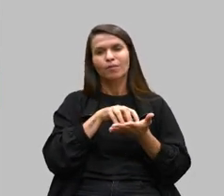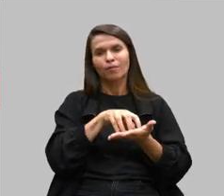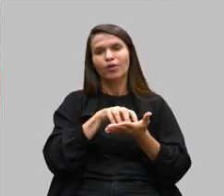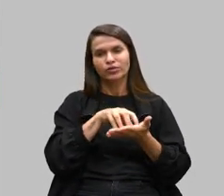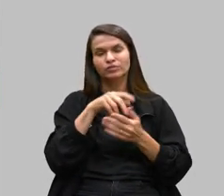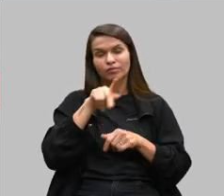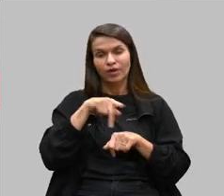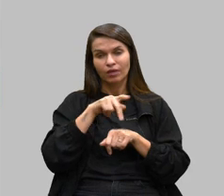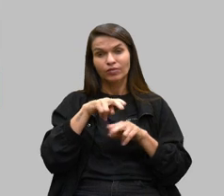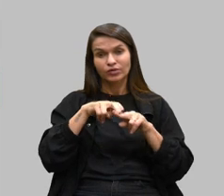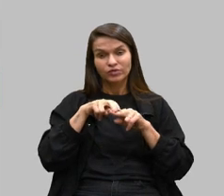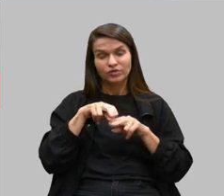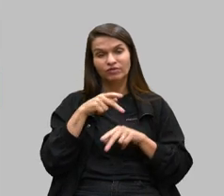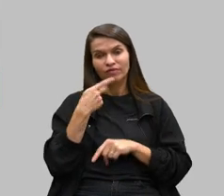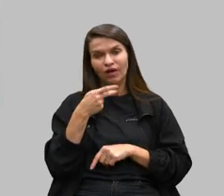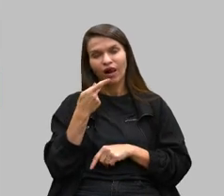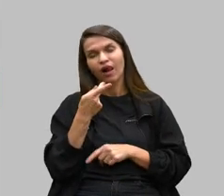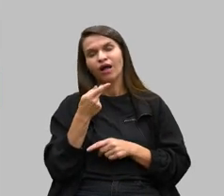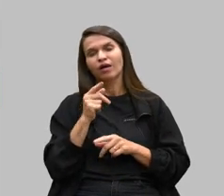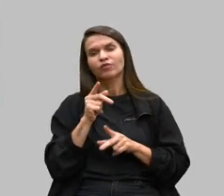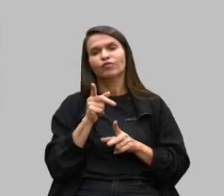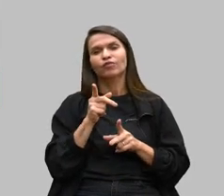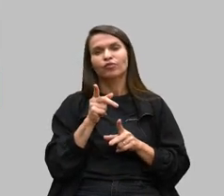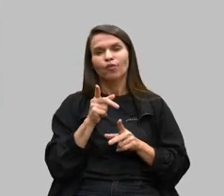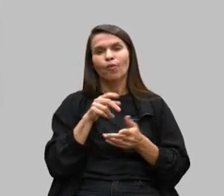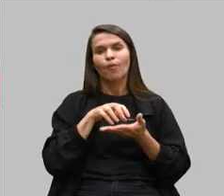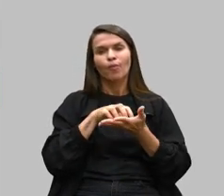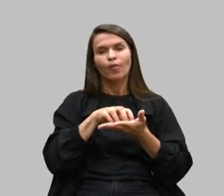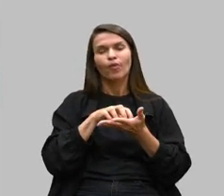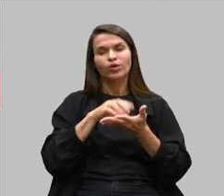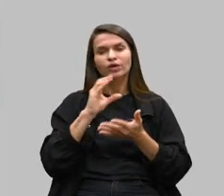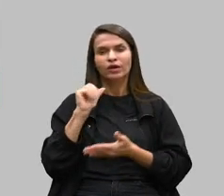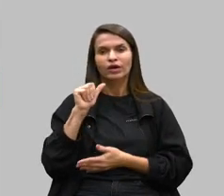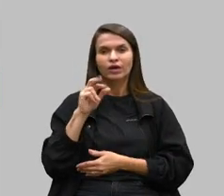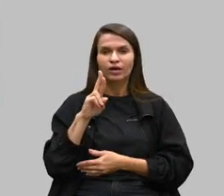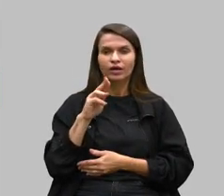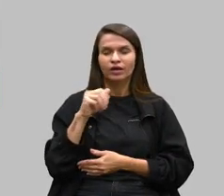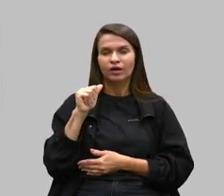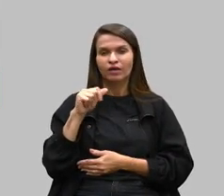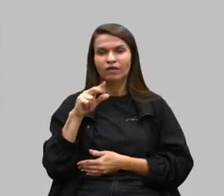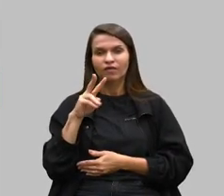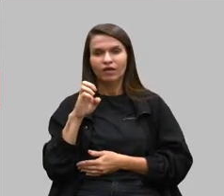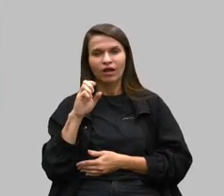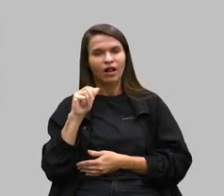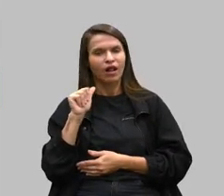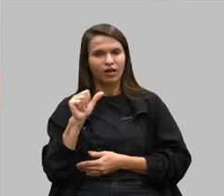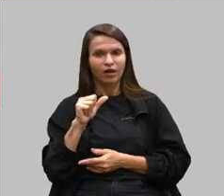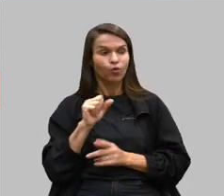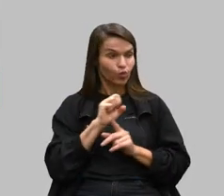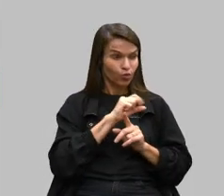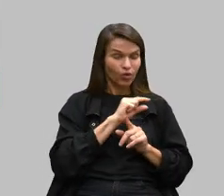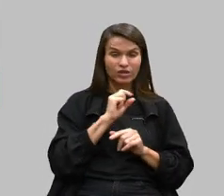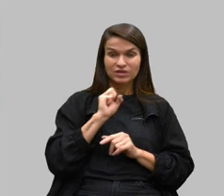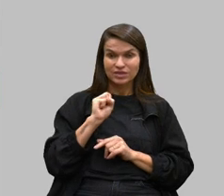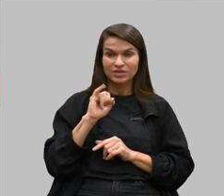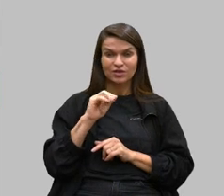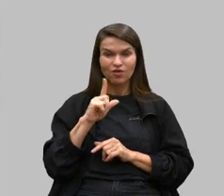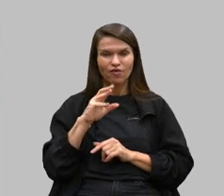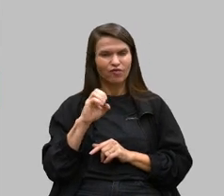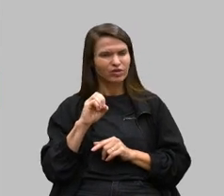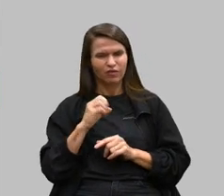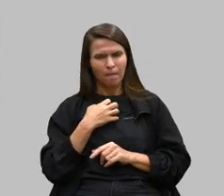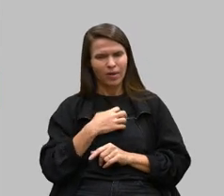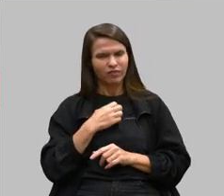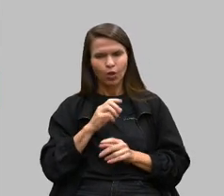por isso que hoje quando a gente fala alguma coisa sobre o porto de Caravelas Silvio Ramalho fica bravo tá tudo pronto os americanos fizeram na